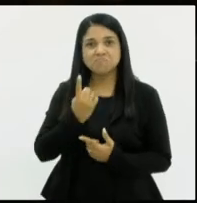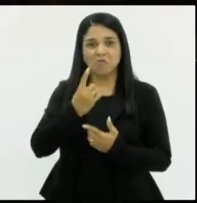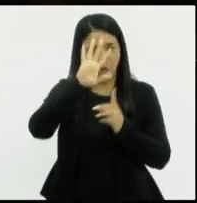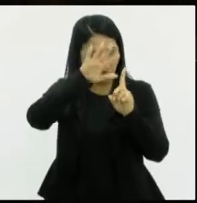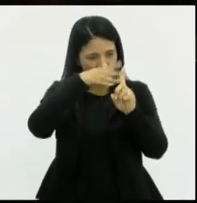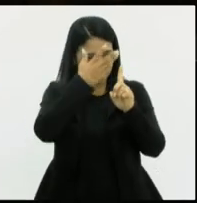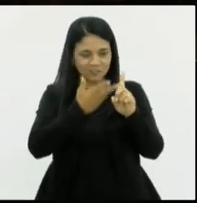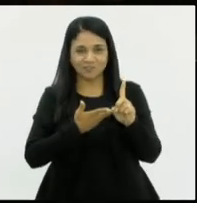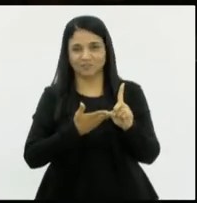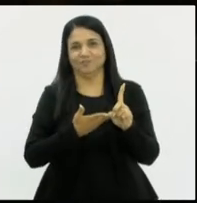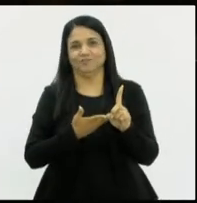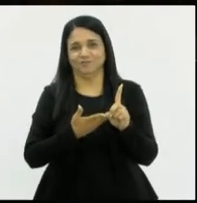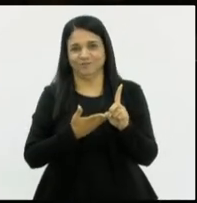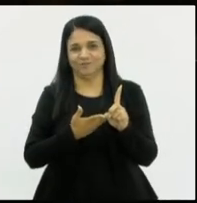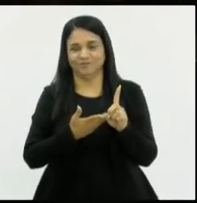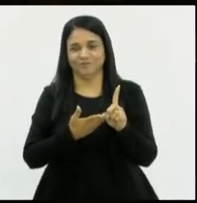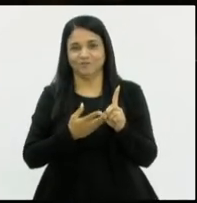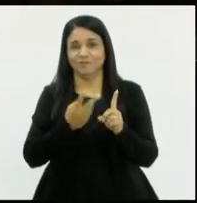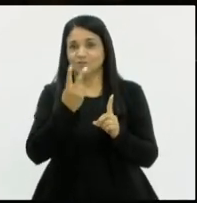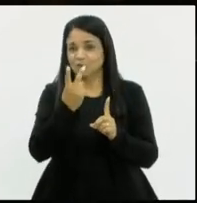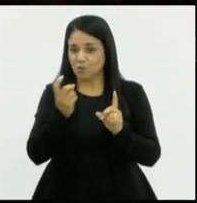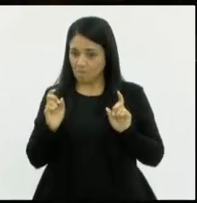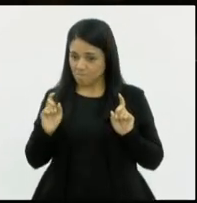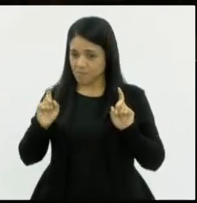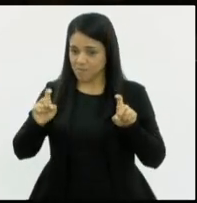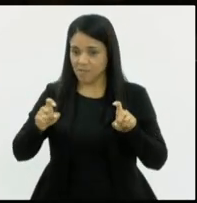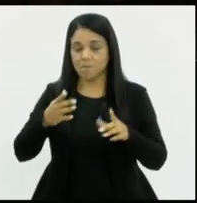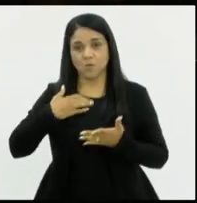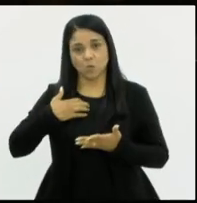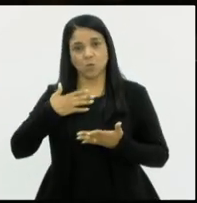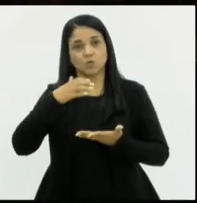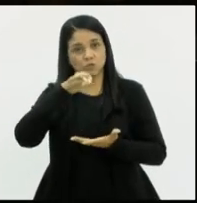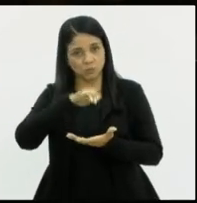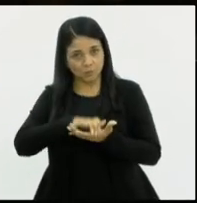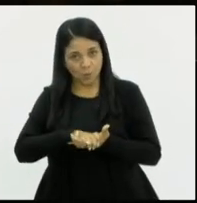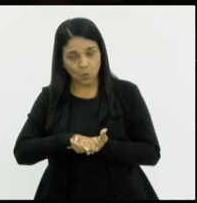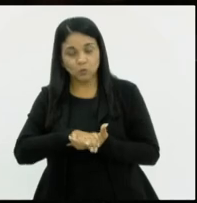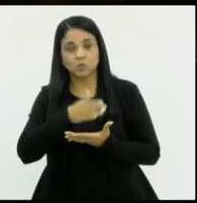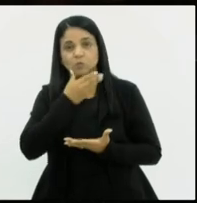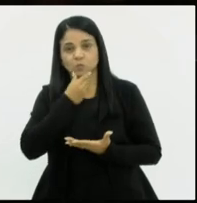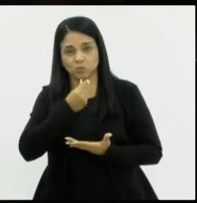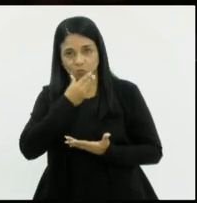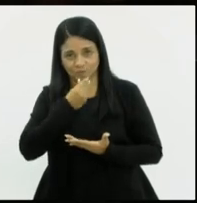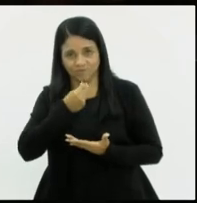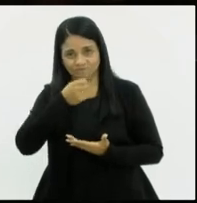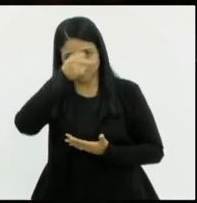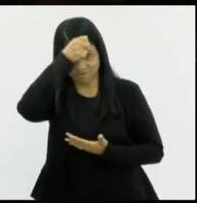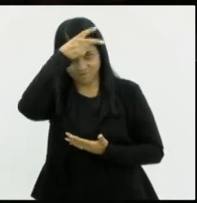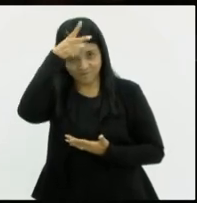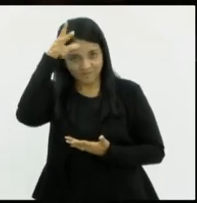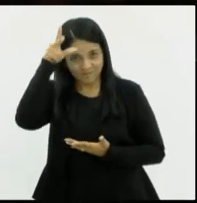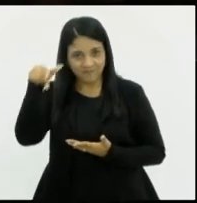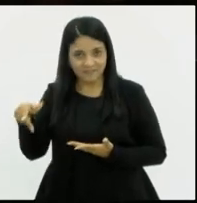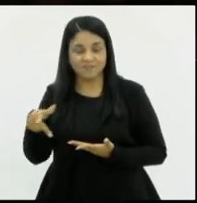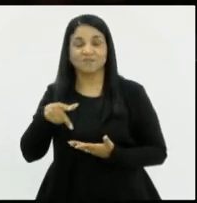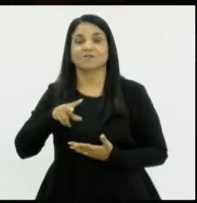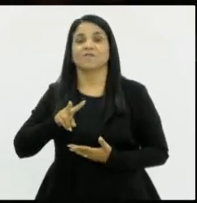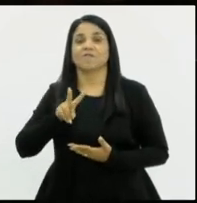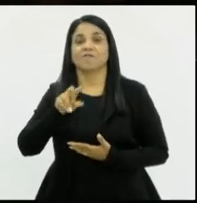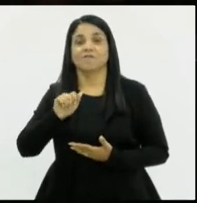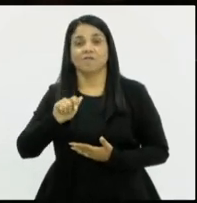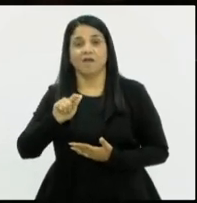homenageada. Então, nos dois mandatos do meu esposo Vaguinho, deputado estadual, eu estive aí no lugar de vocês assistindo